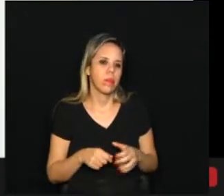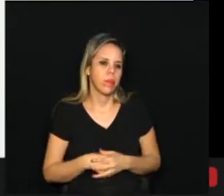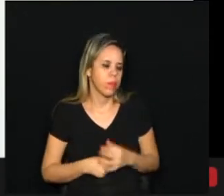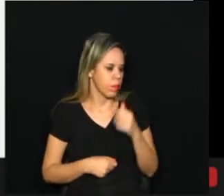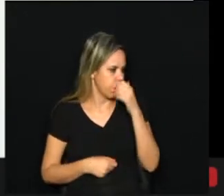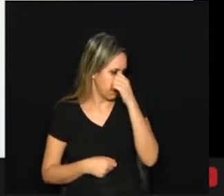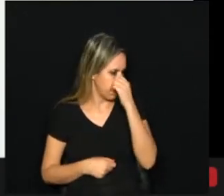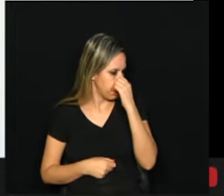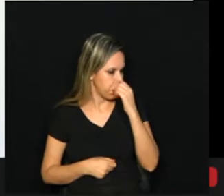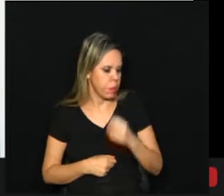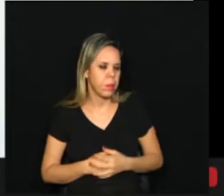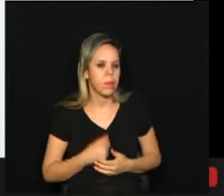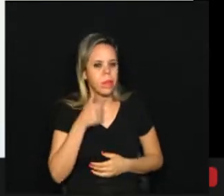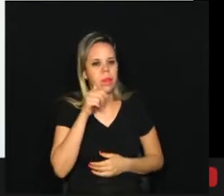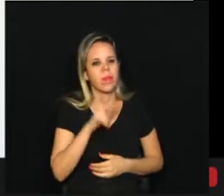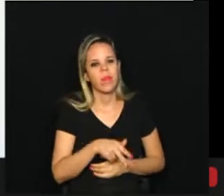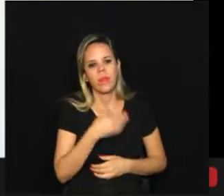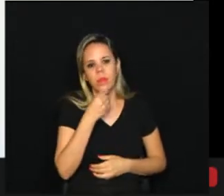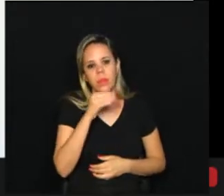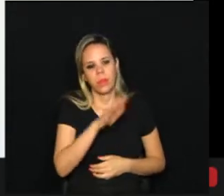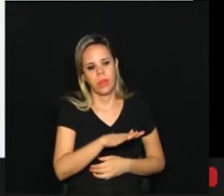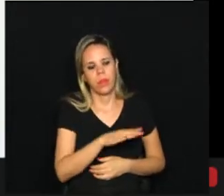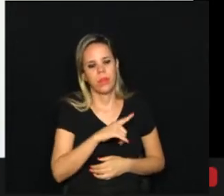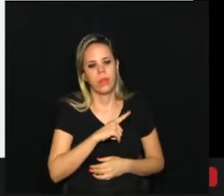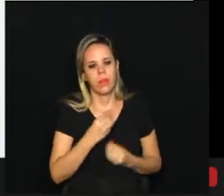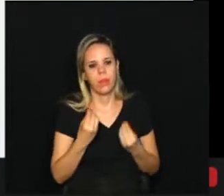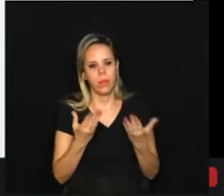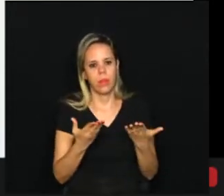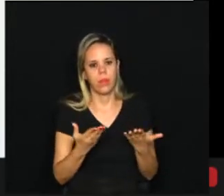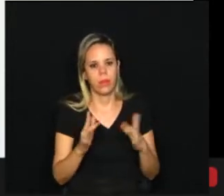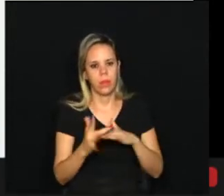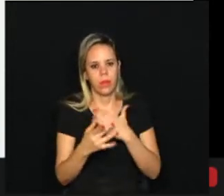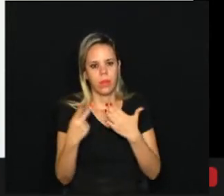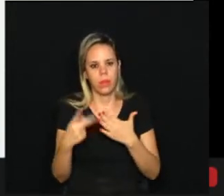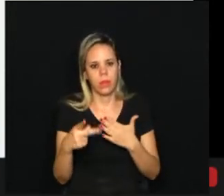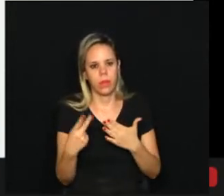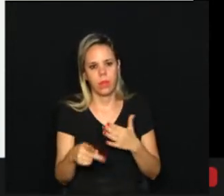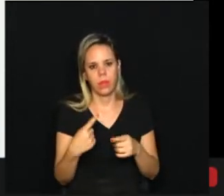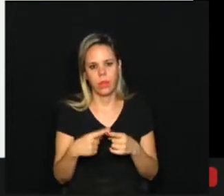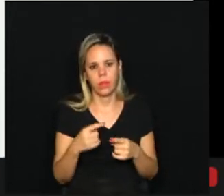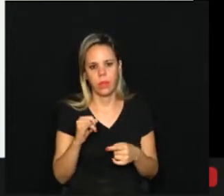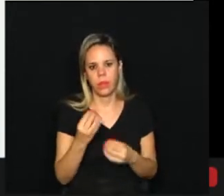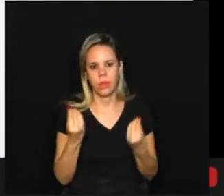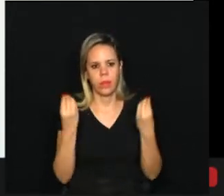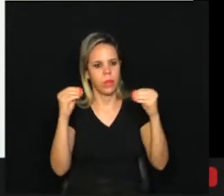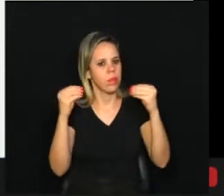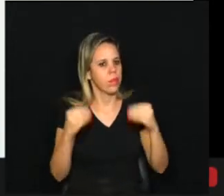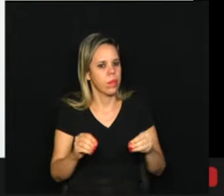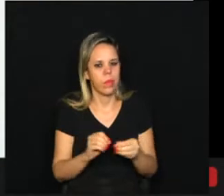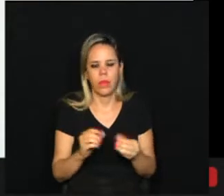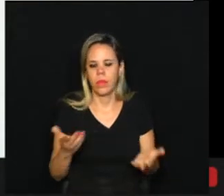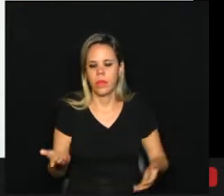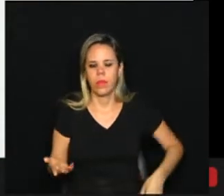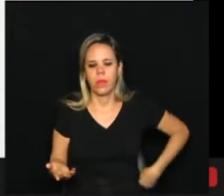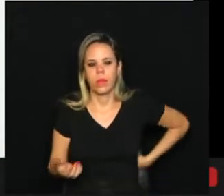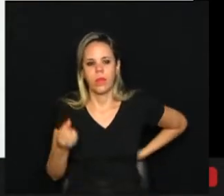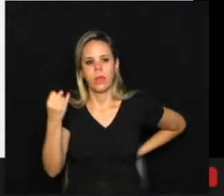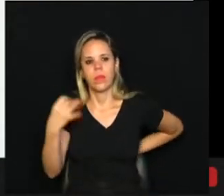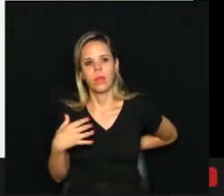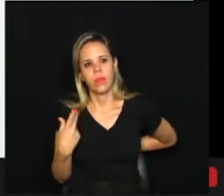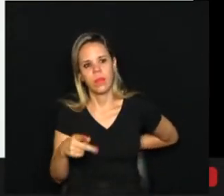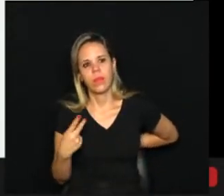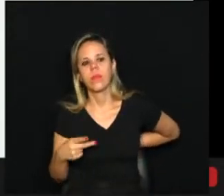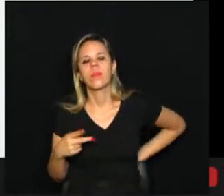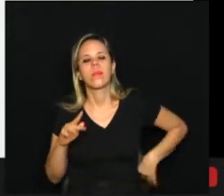da irmã deste menino ter colocado nas suas redes sociais, porque se ela não tivesse feito esse relato nas suas